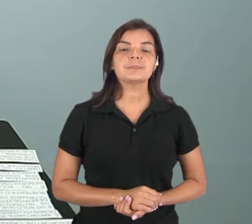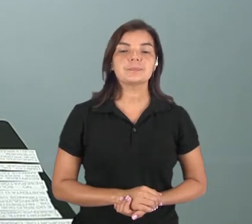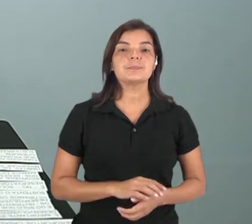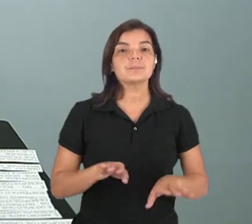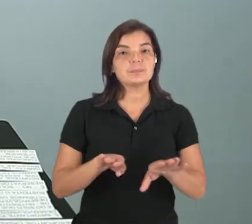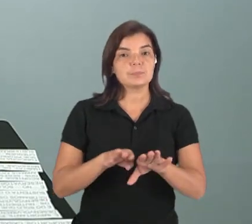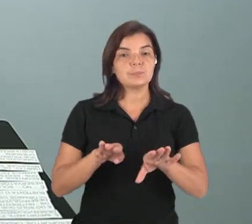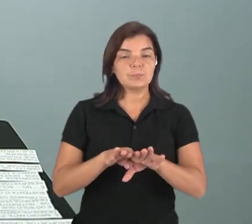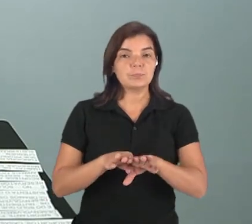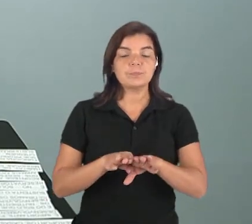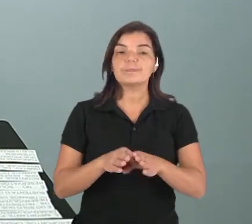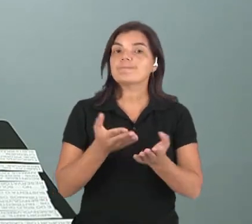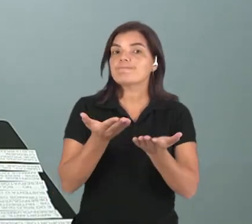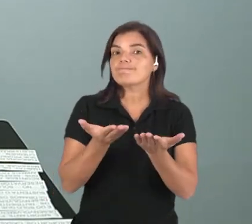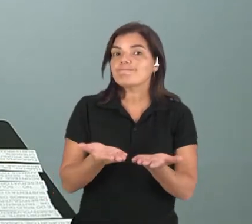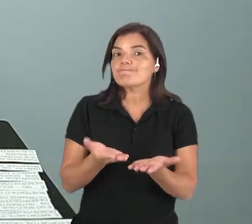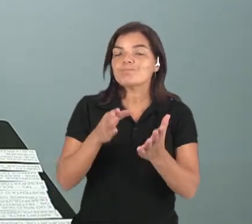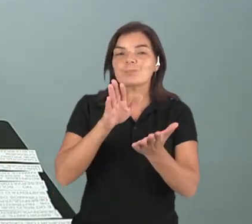Amortece